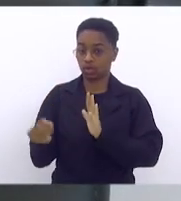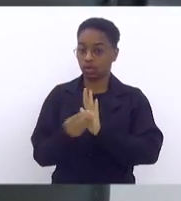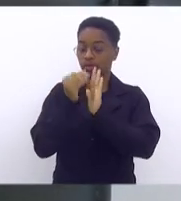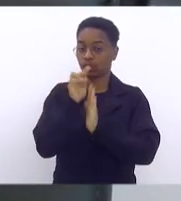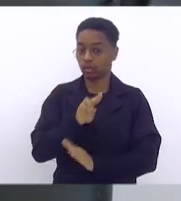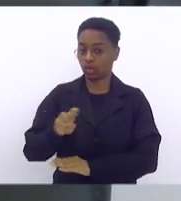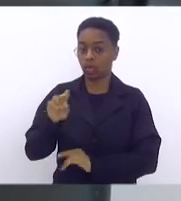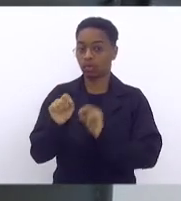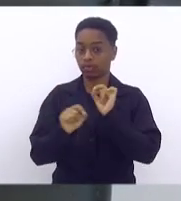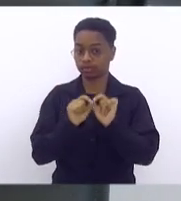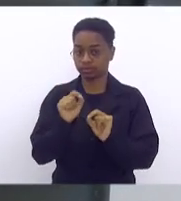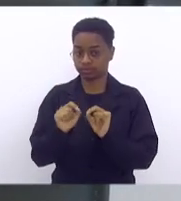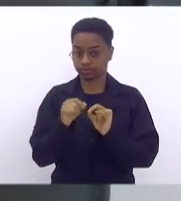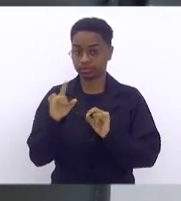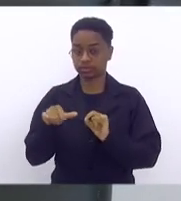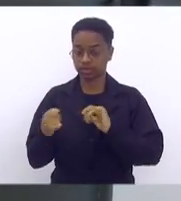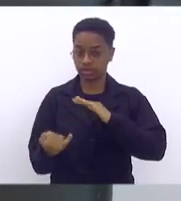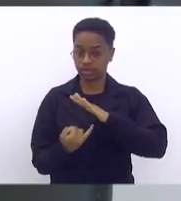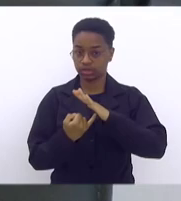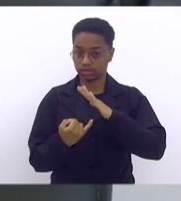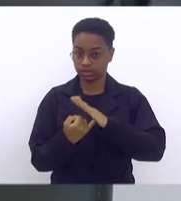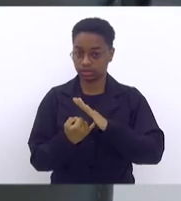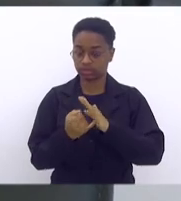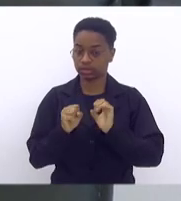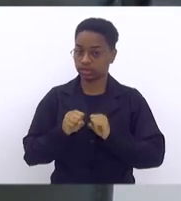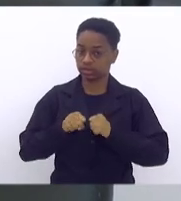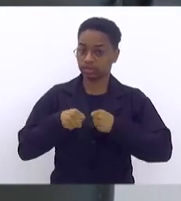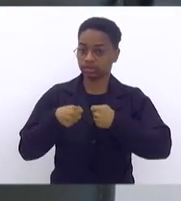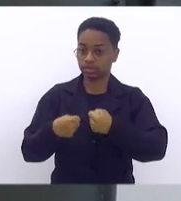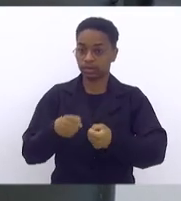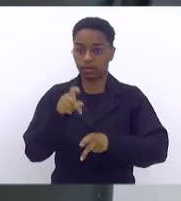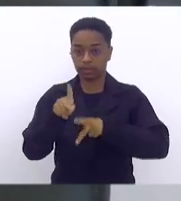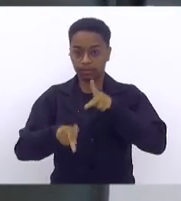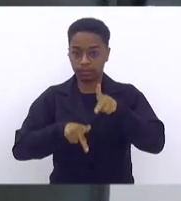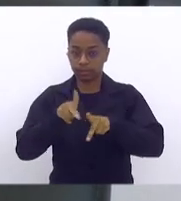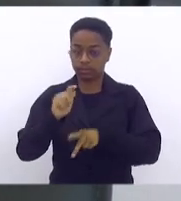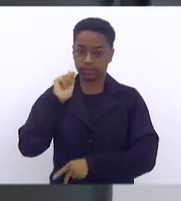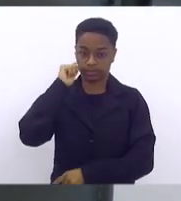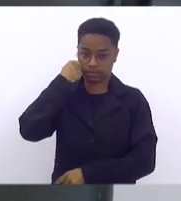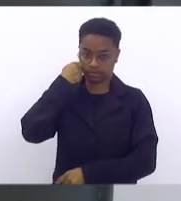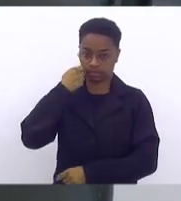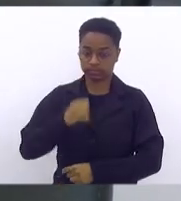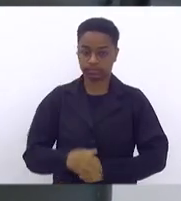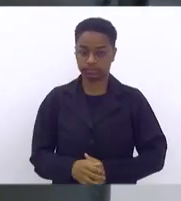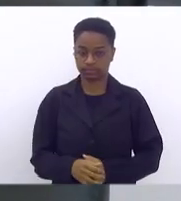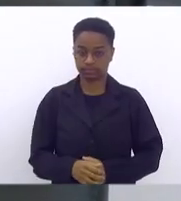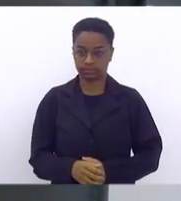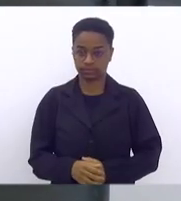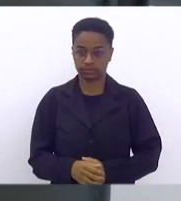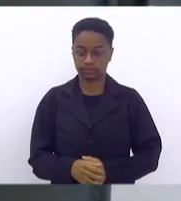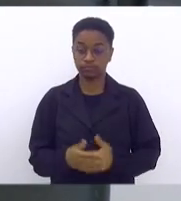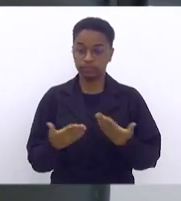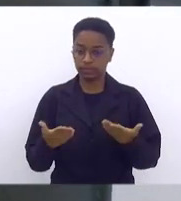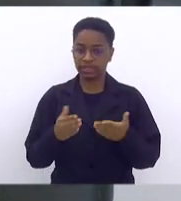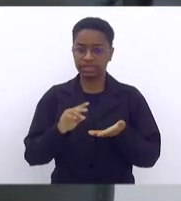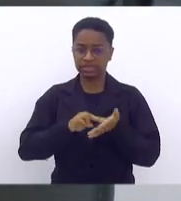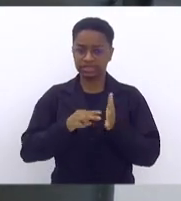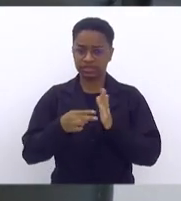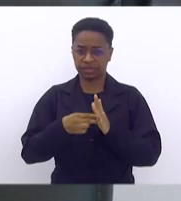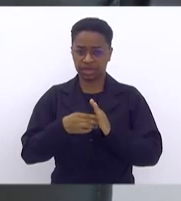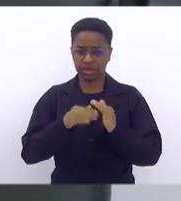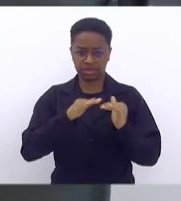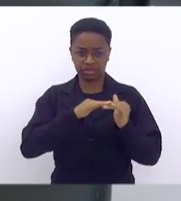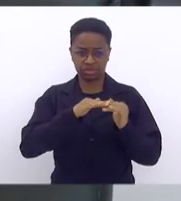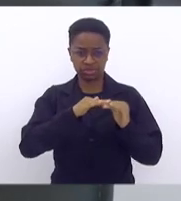é um Instituto de Defesa da População Negra. Isso não diminui o papel de